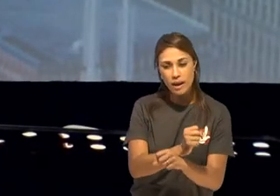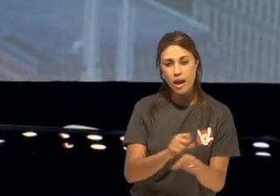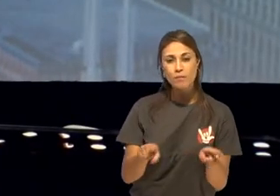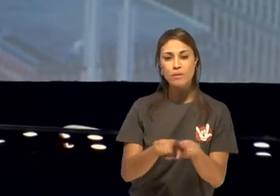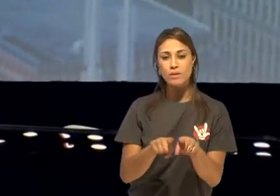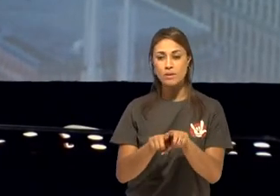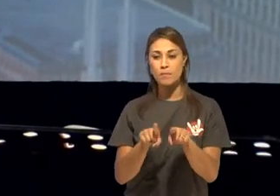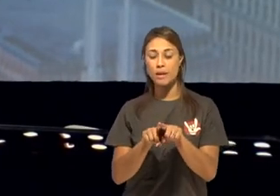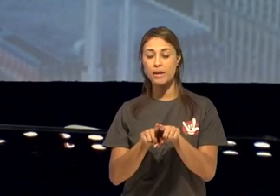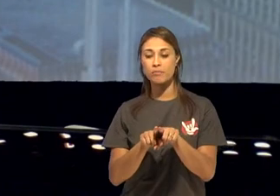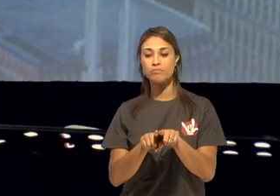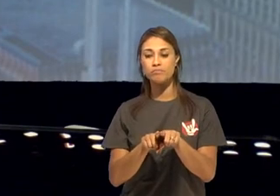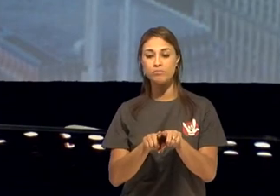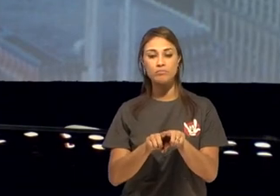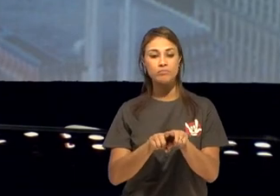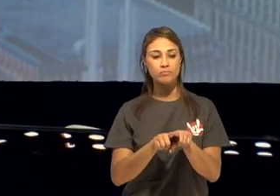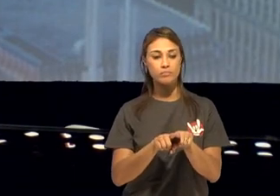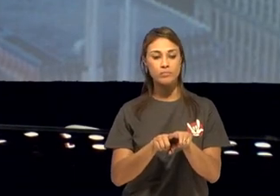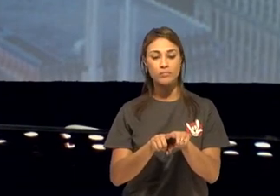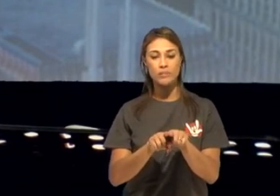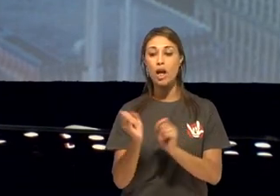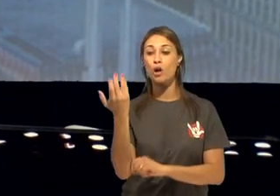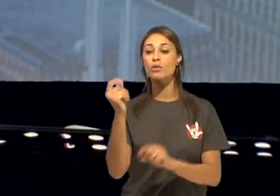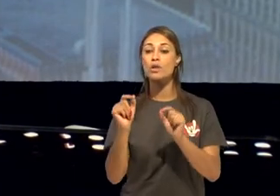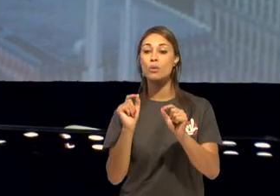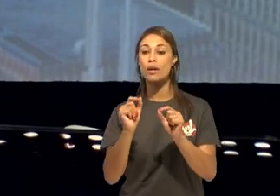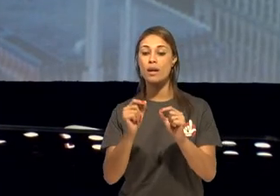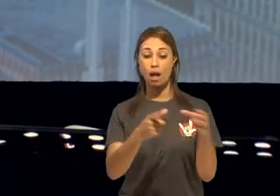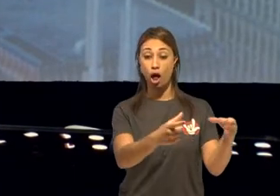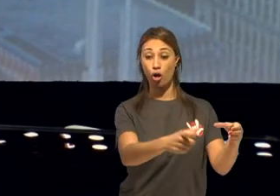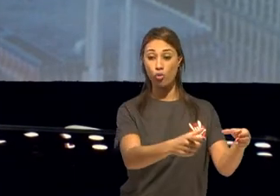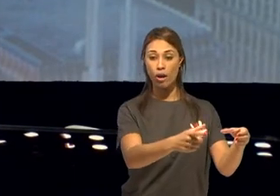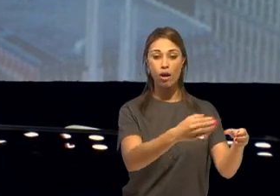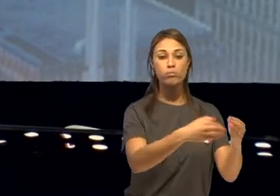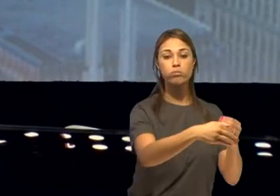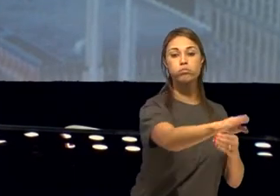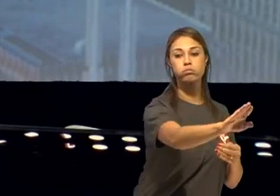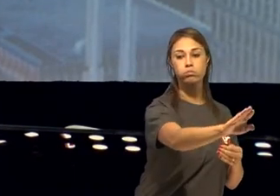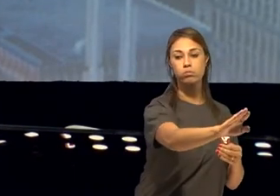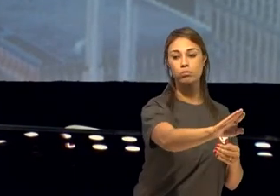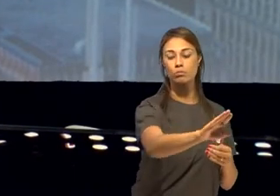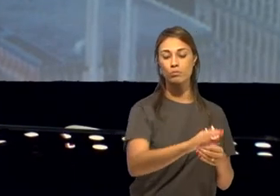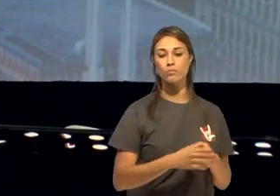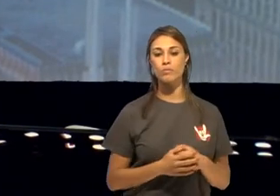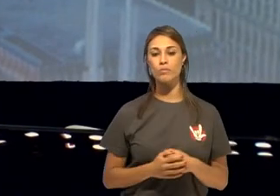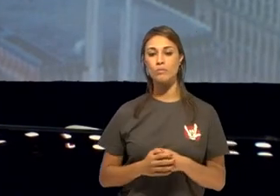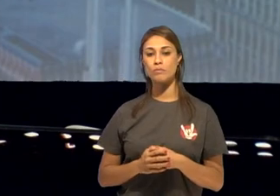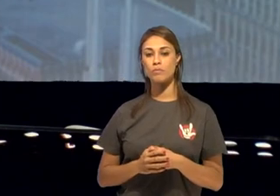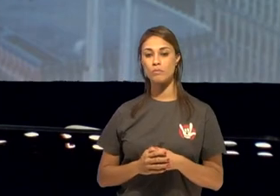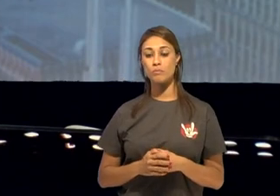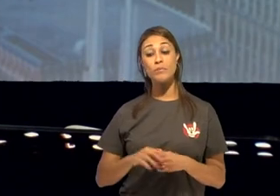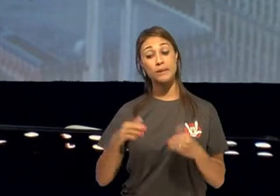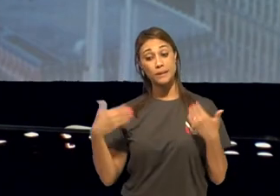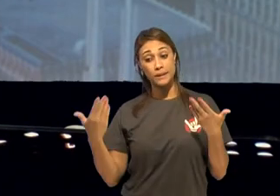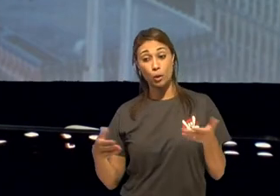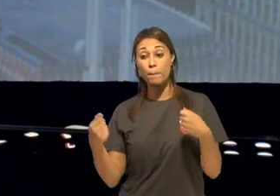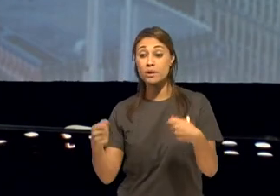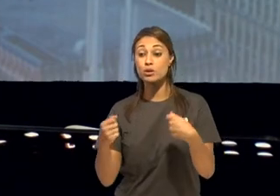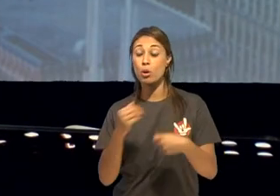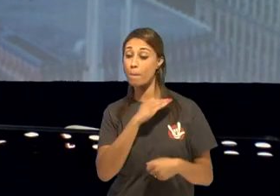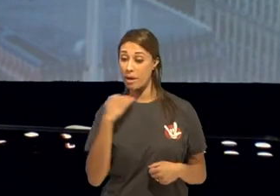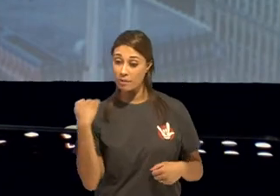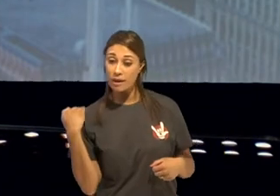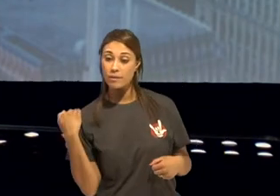fala: eu não falei? E ali Simei morre. Sabe por quê, meu irmão? Porque quem é apedrejado como Davi, o